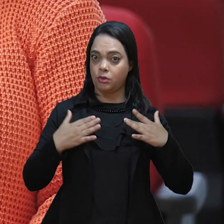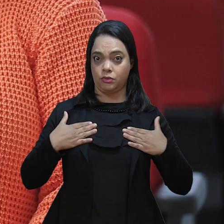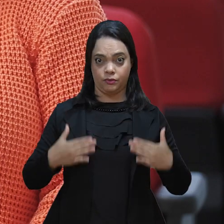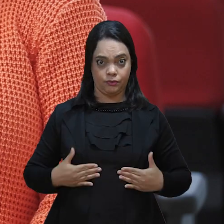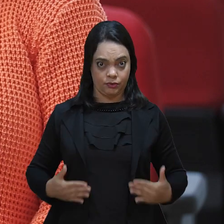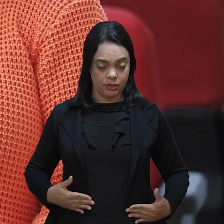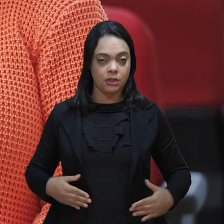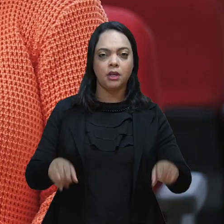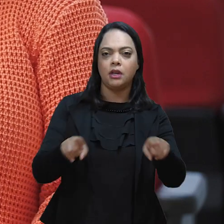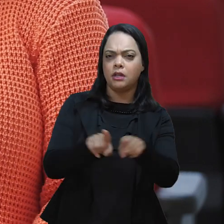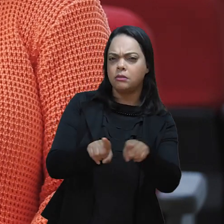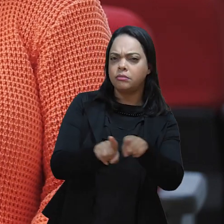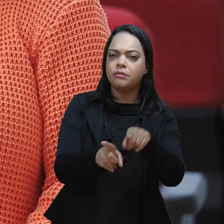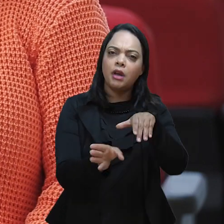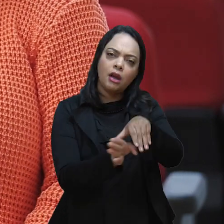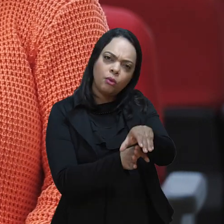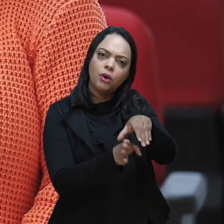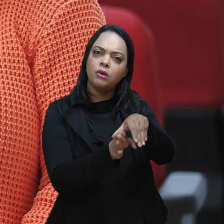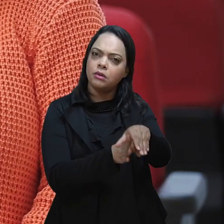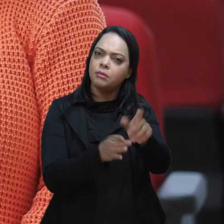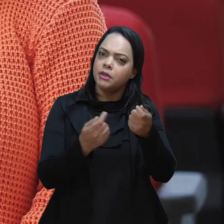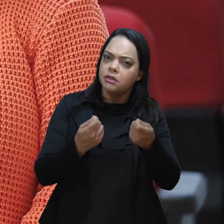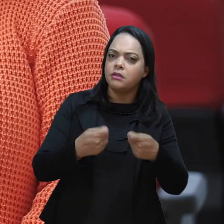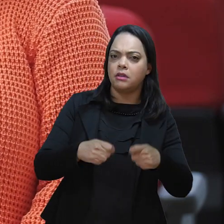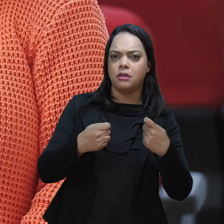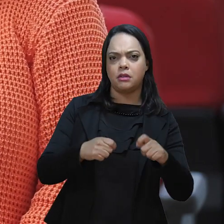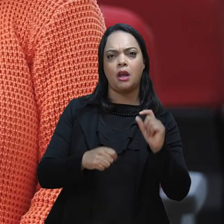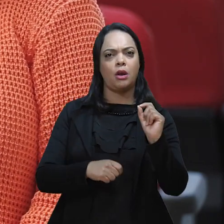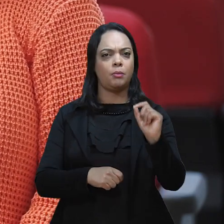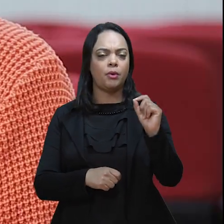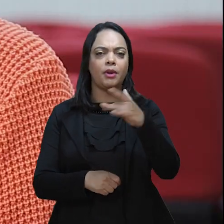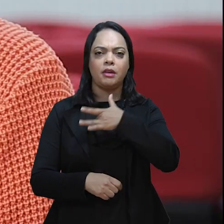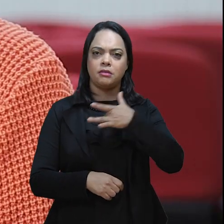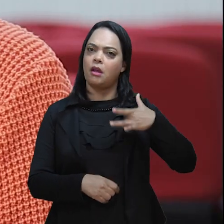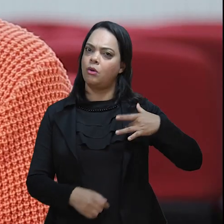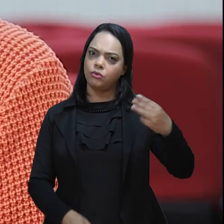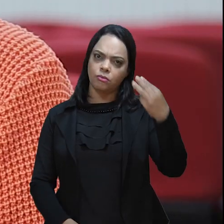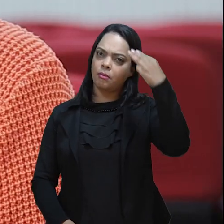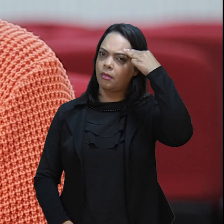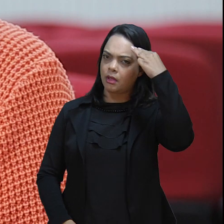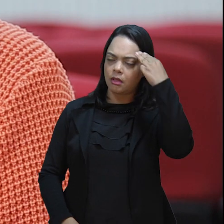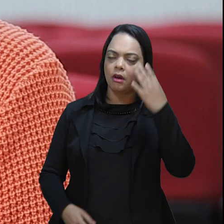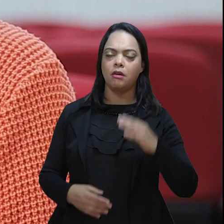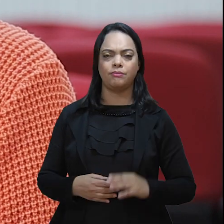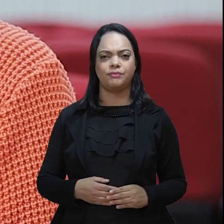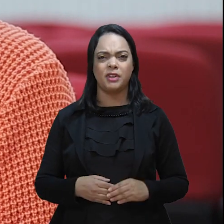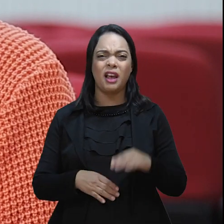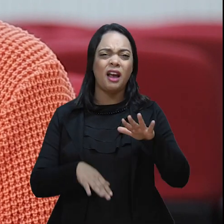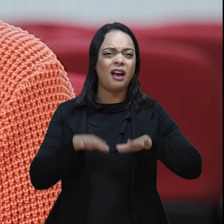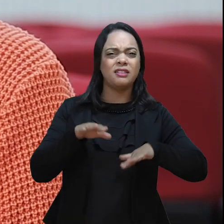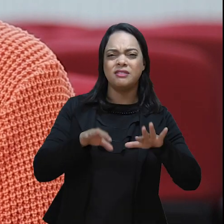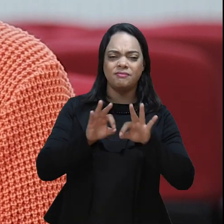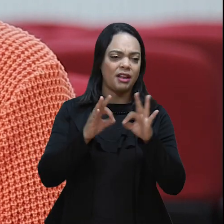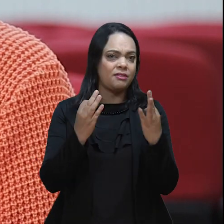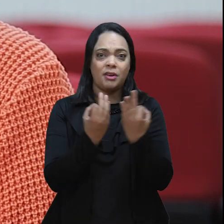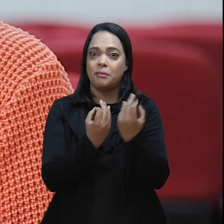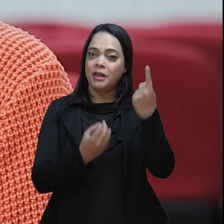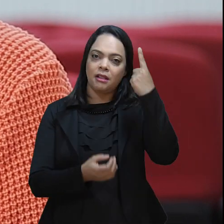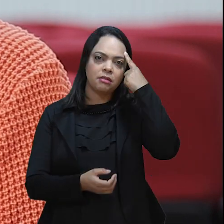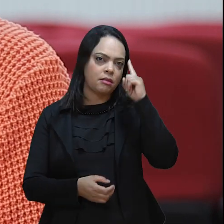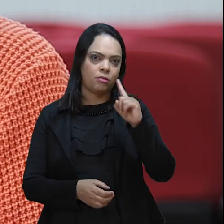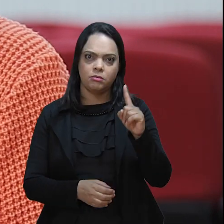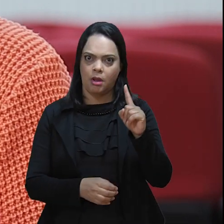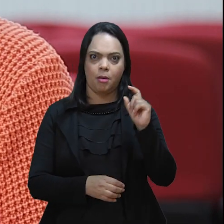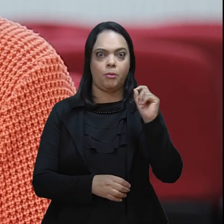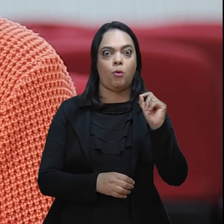como também as orientações necessárias para o cuidado à sua saúde mental. Às vezes, a família não tem dimensão do efeito